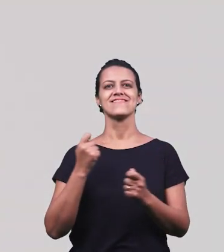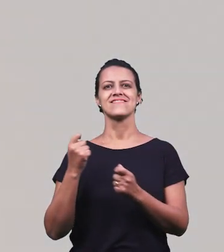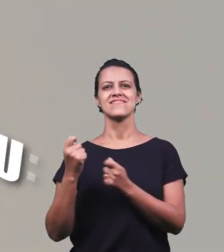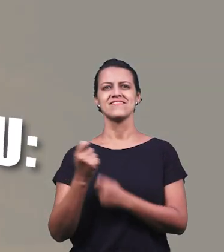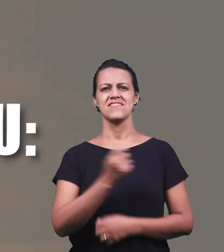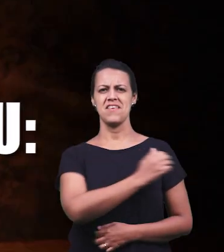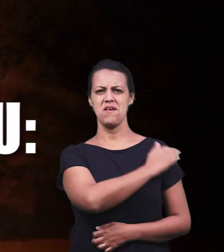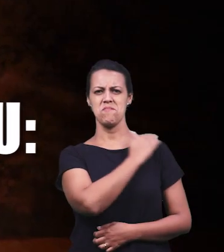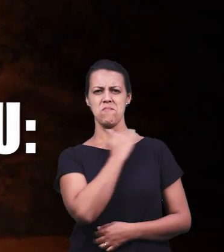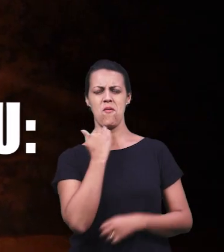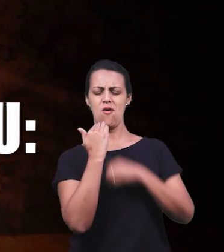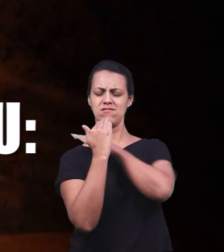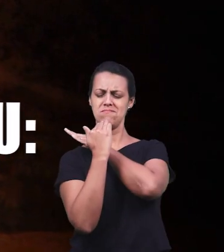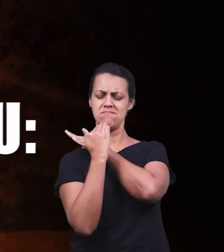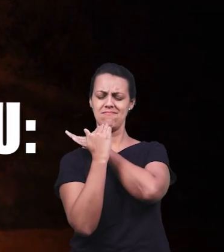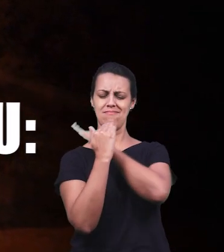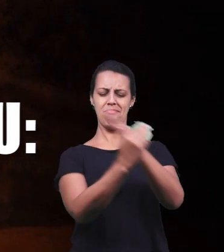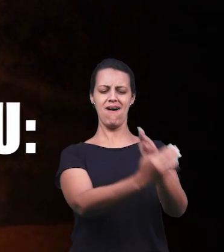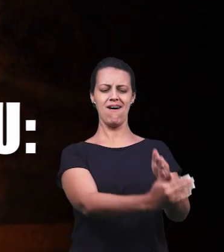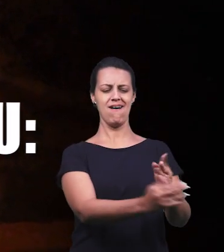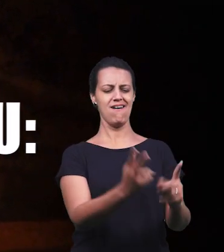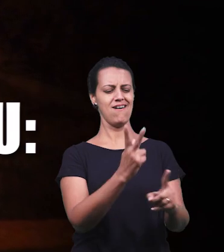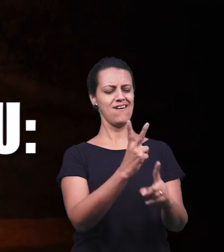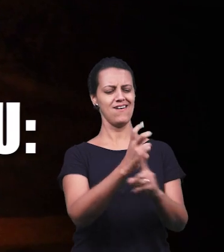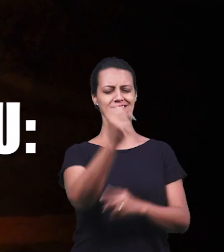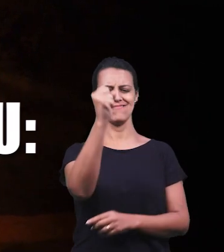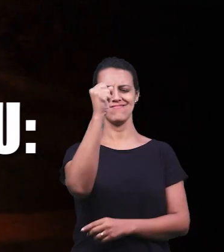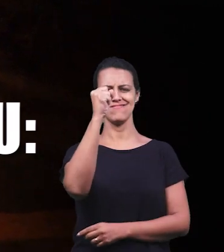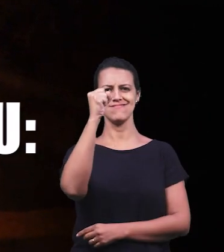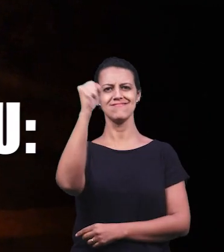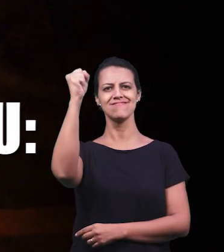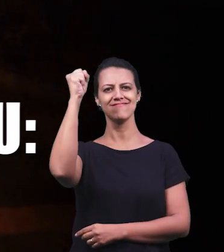aleluia, sobre a morte